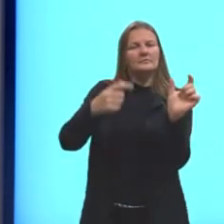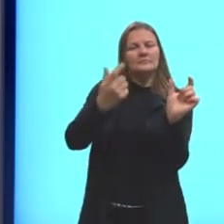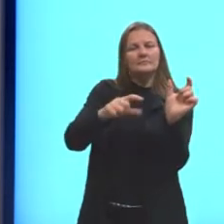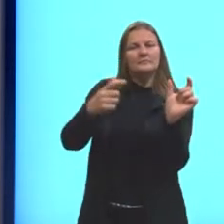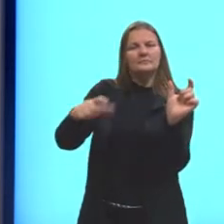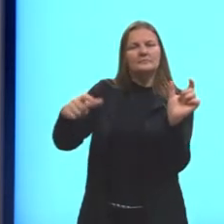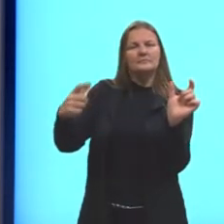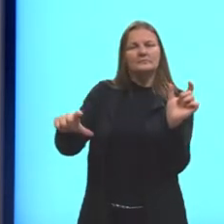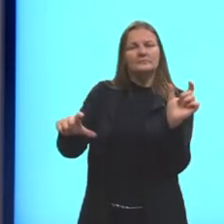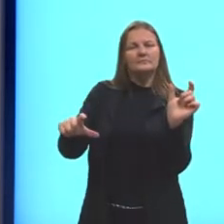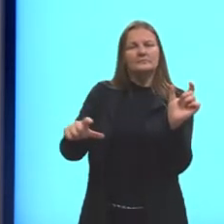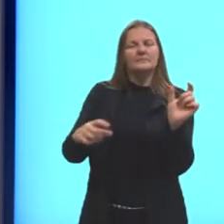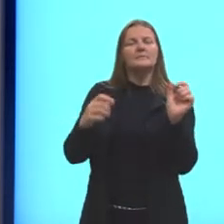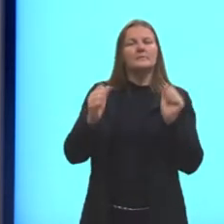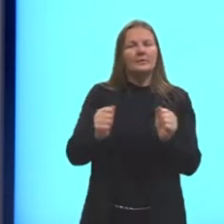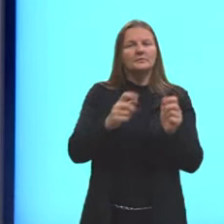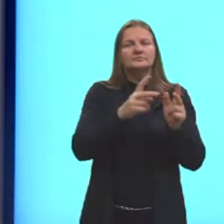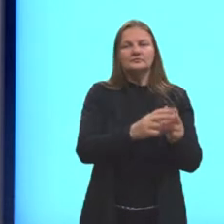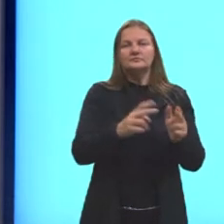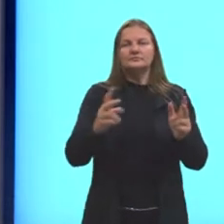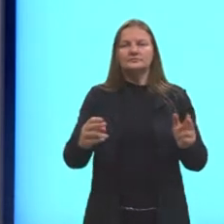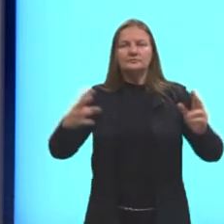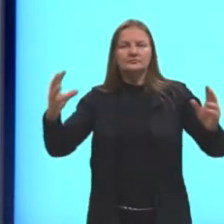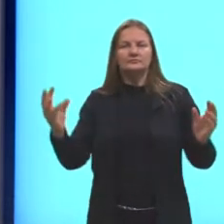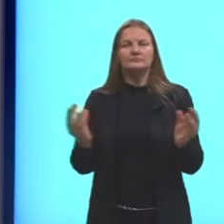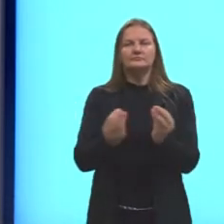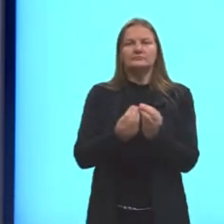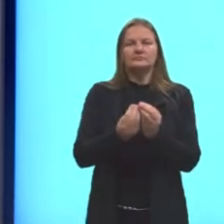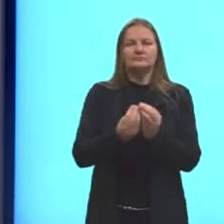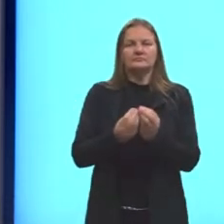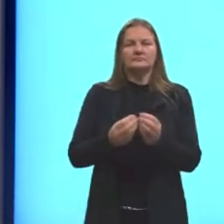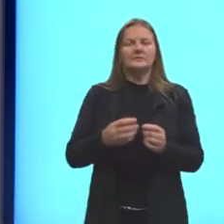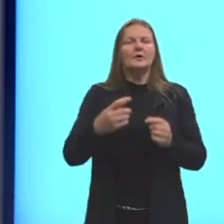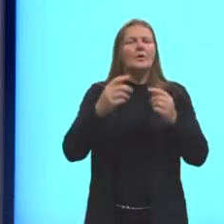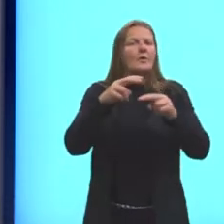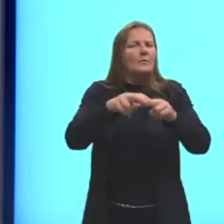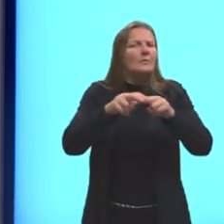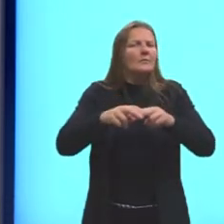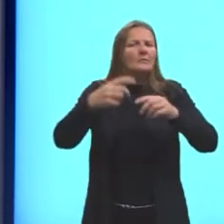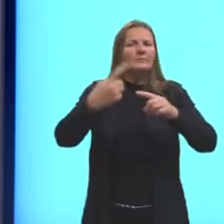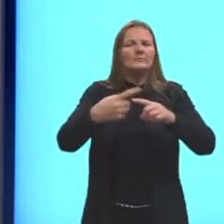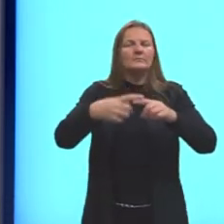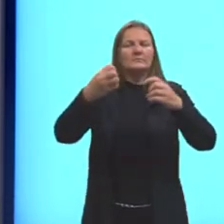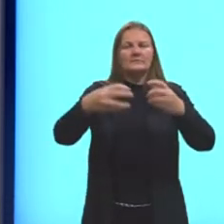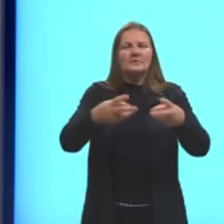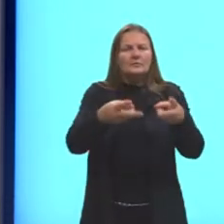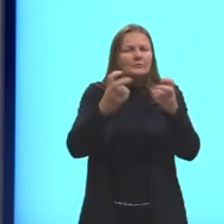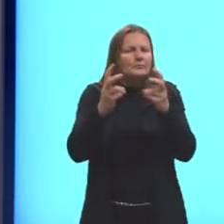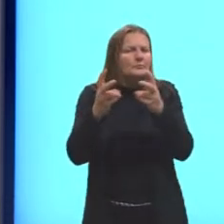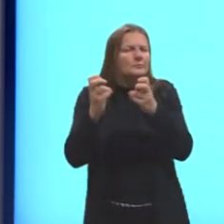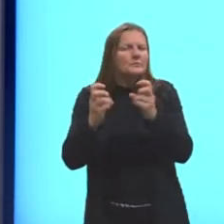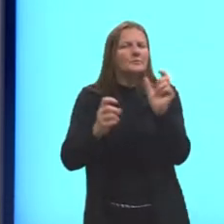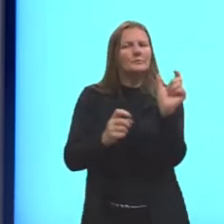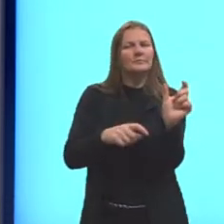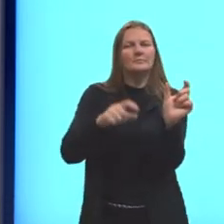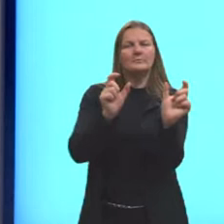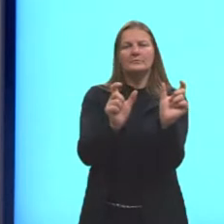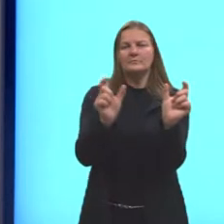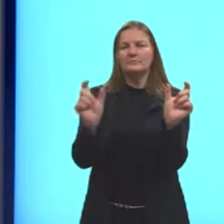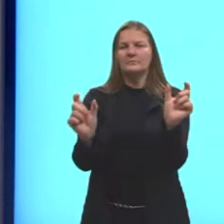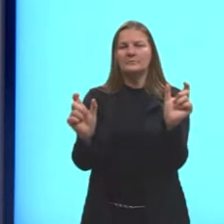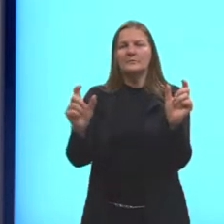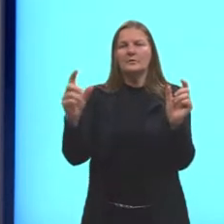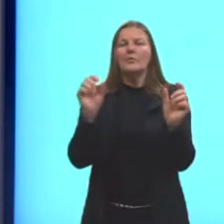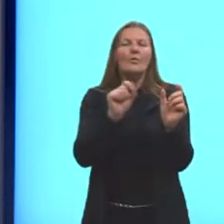podemos usar a fatoração por agrupamento para isso devemos identificar os termos que podem